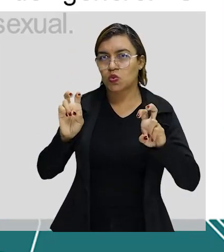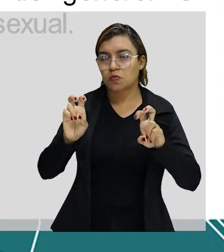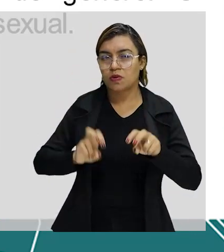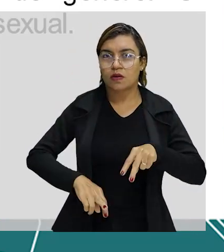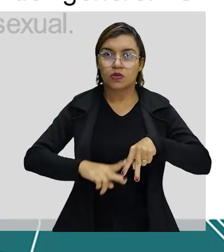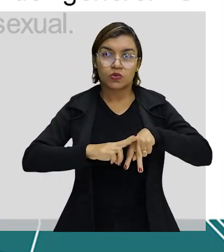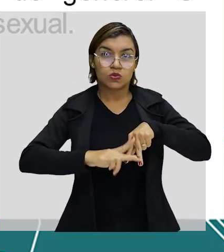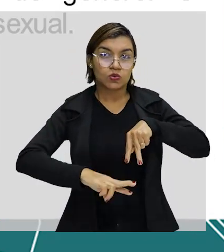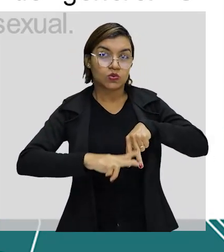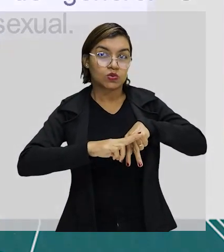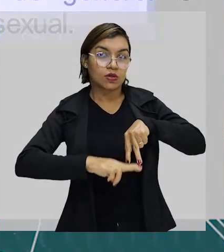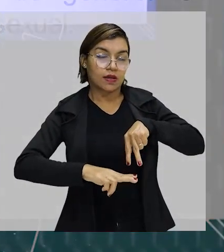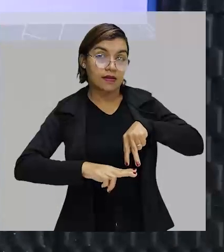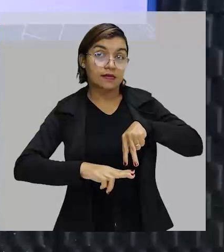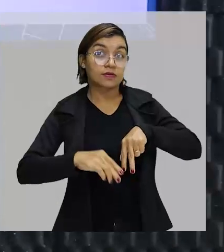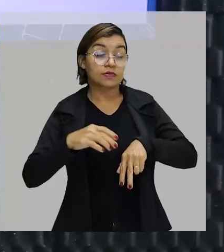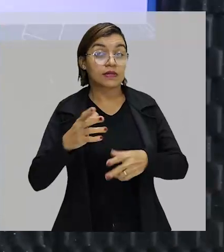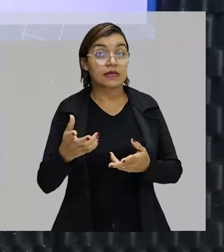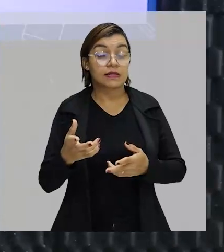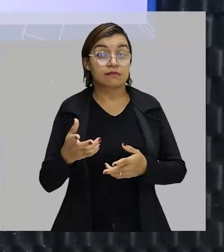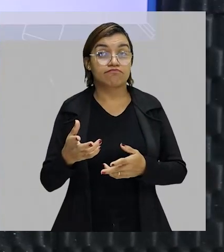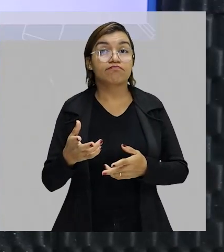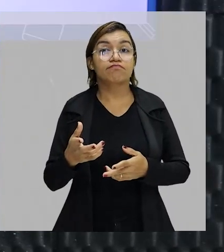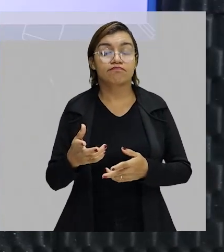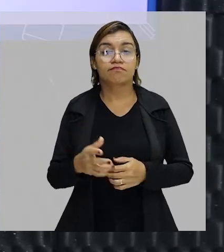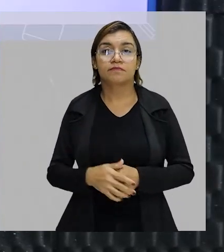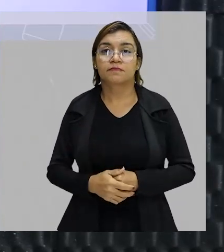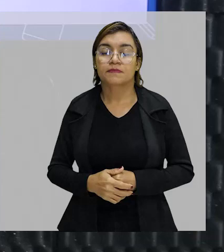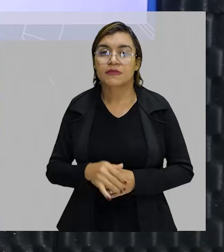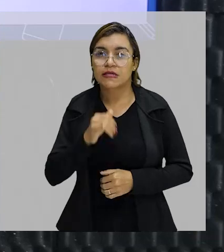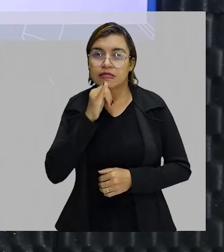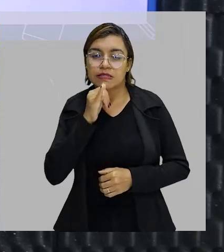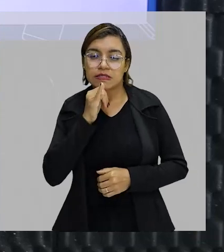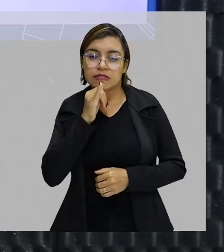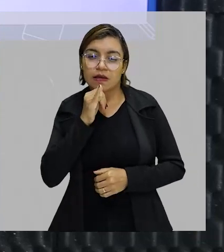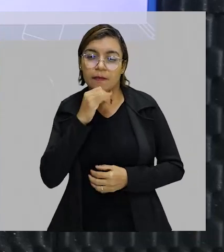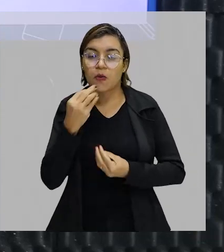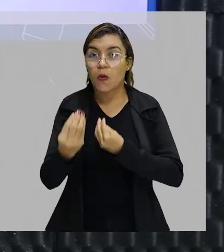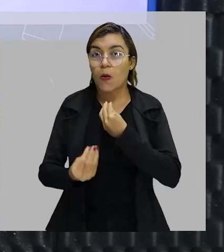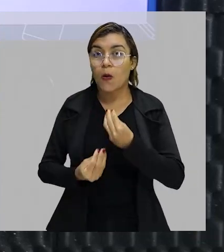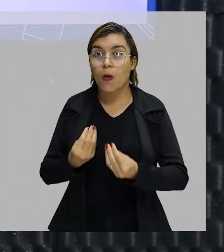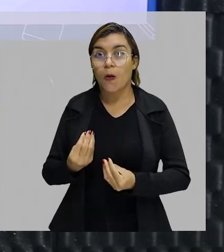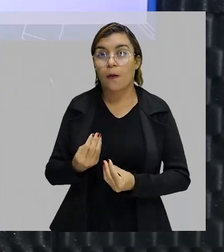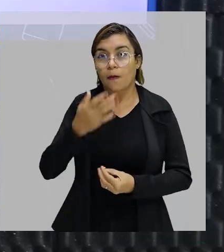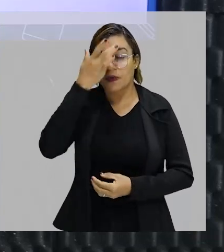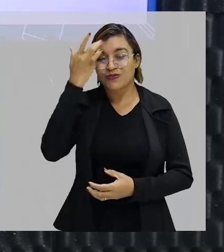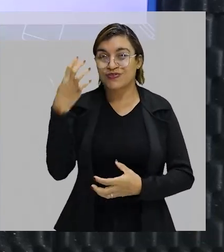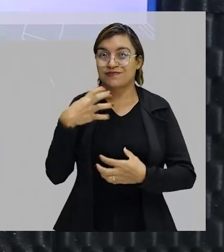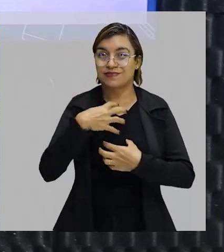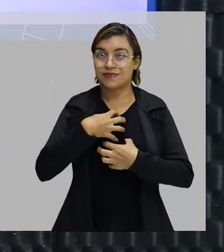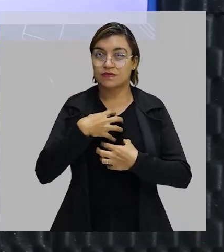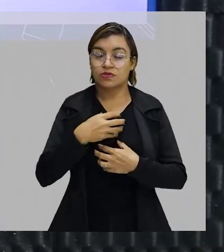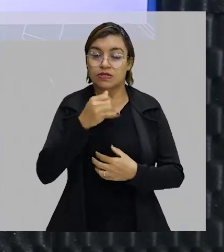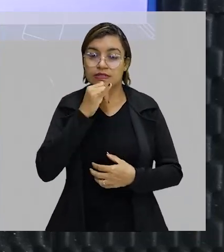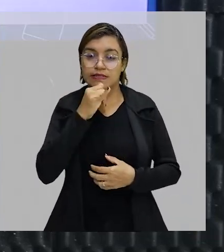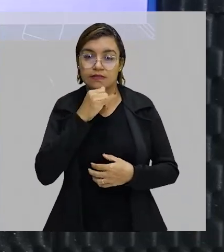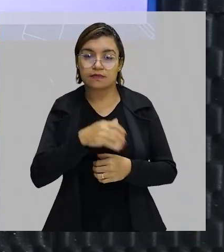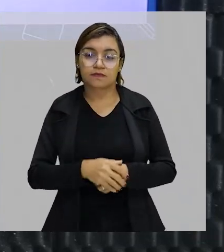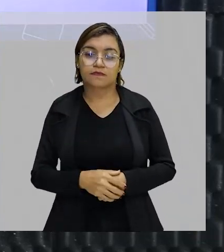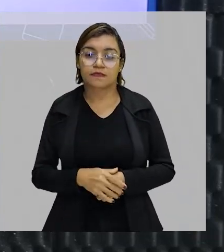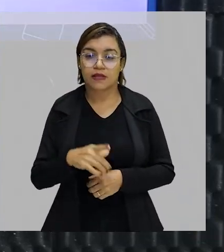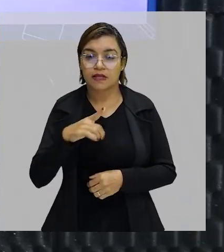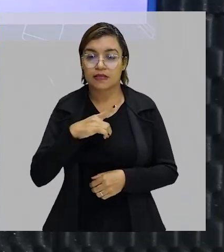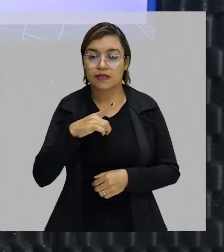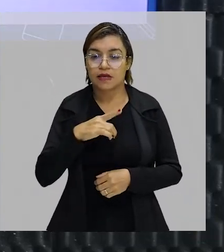sentido biológico, ou do seu gênero, com o qual a pessoa se identifica mais. Então existe o